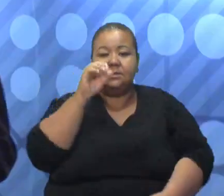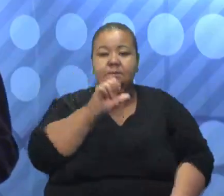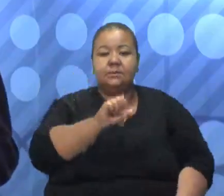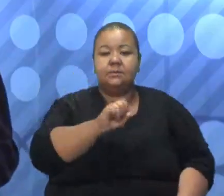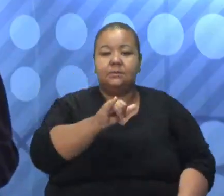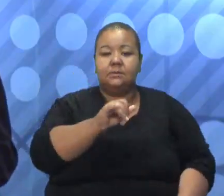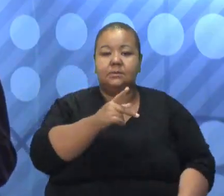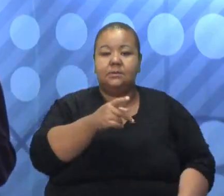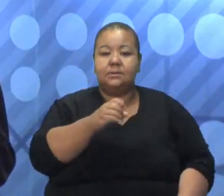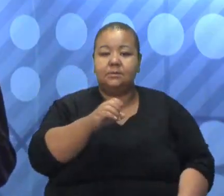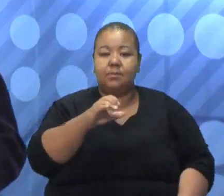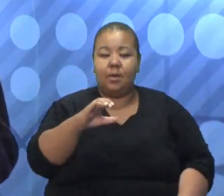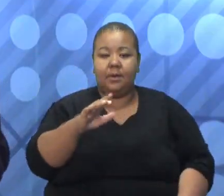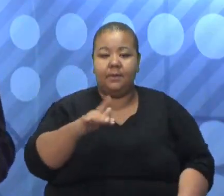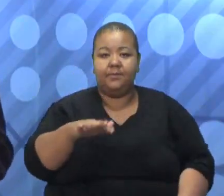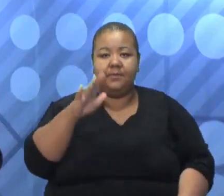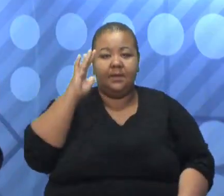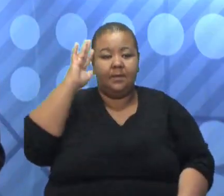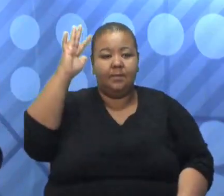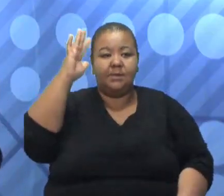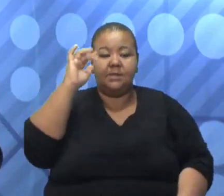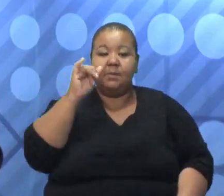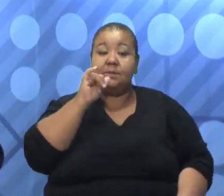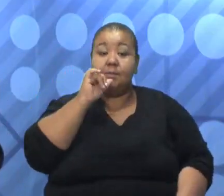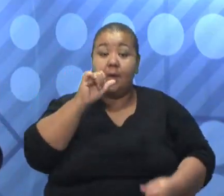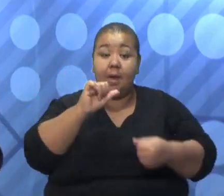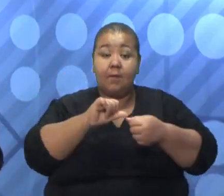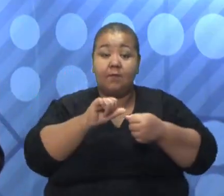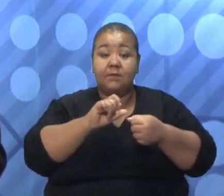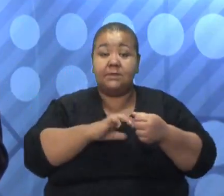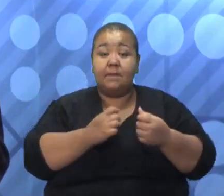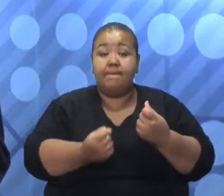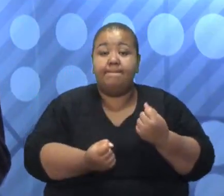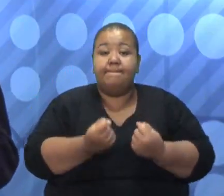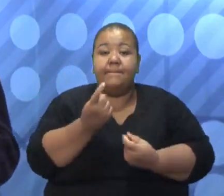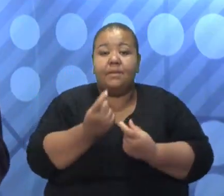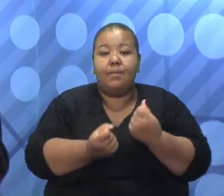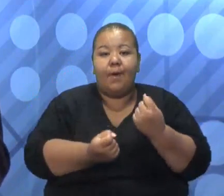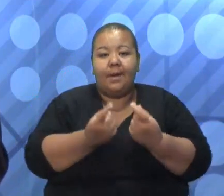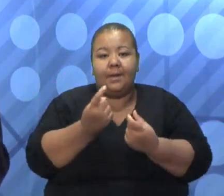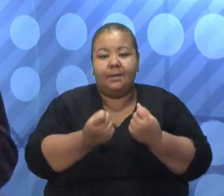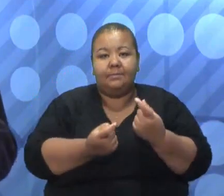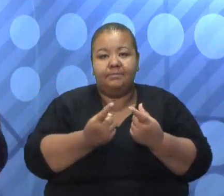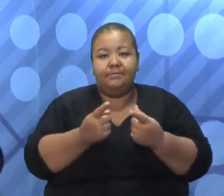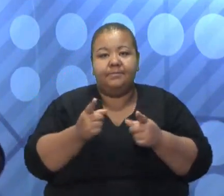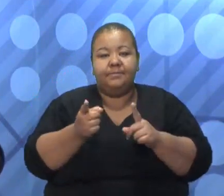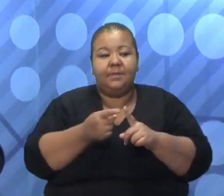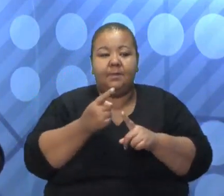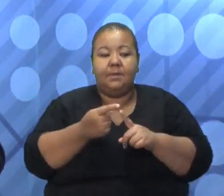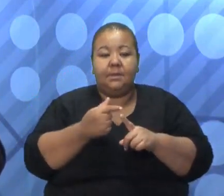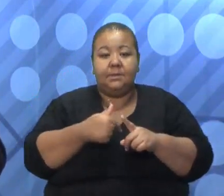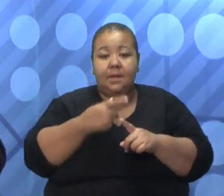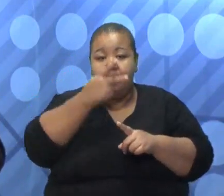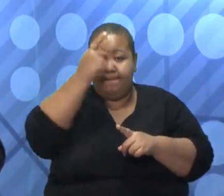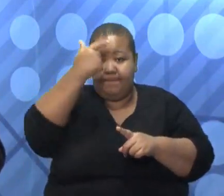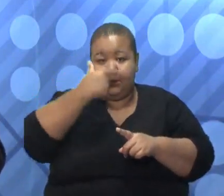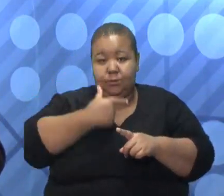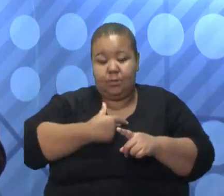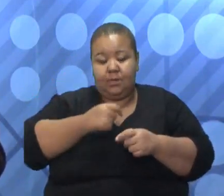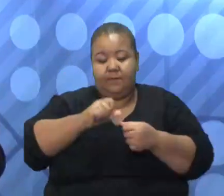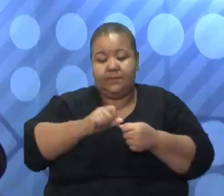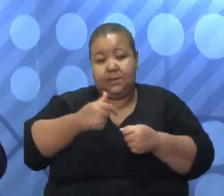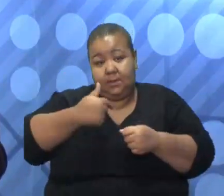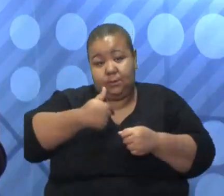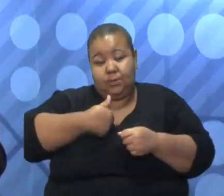sou a pessoa que eu vou estourar uma pipoca. Então, primeiro eu tenho que ter, né, a pessoa que vai fazer, no caso eu. Segunda